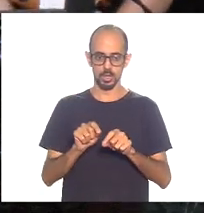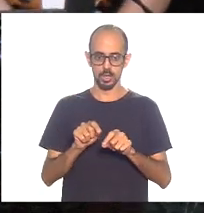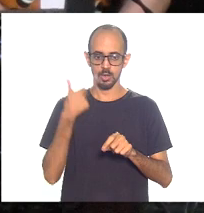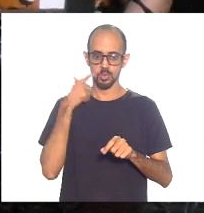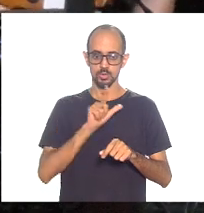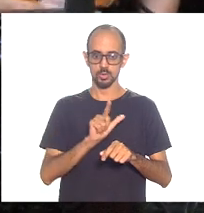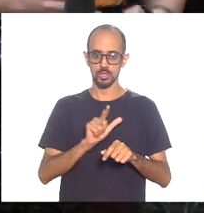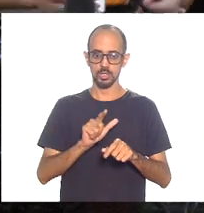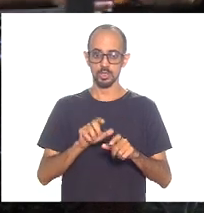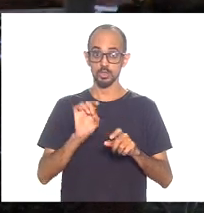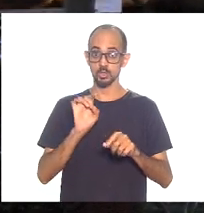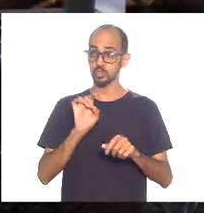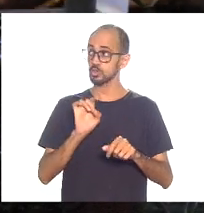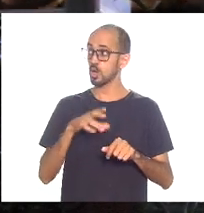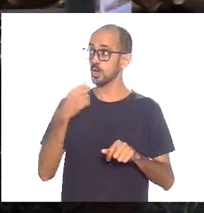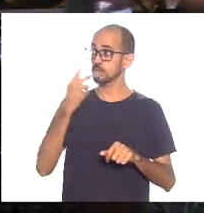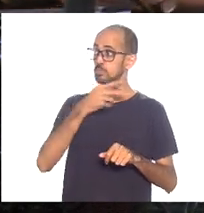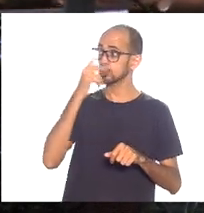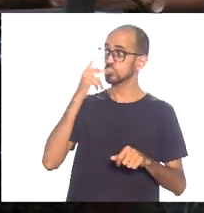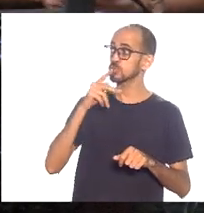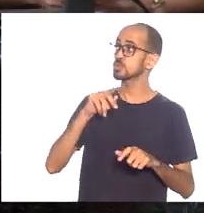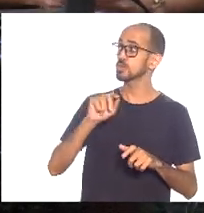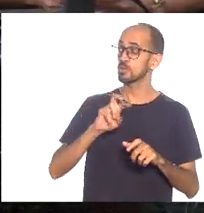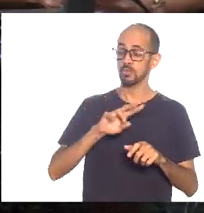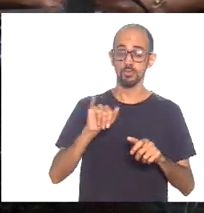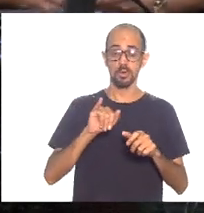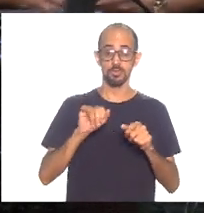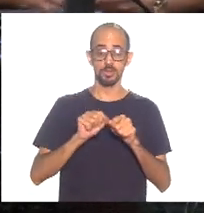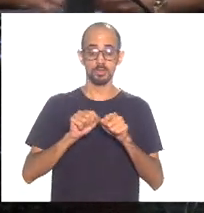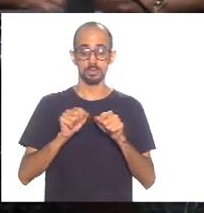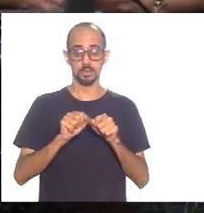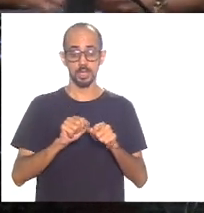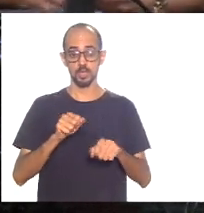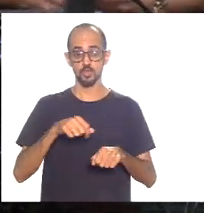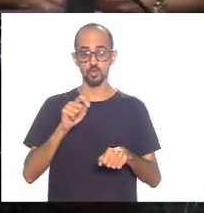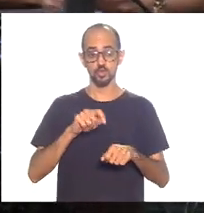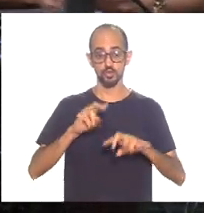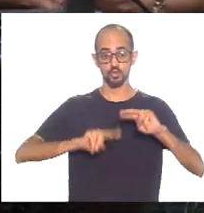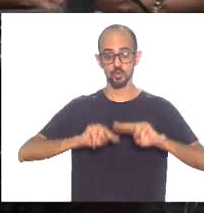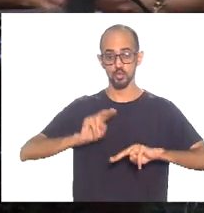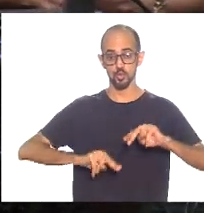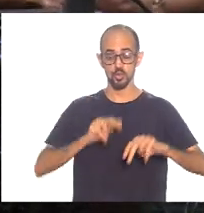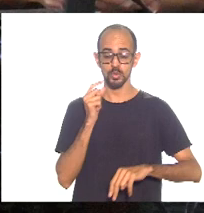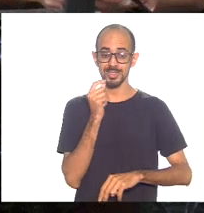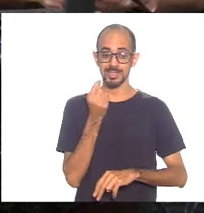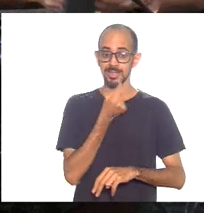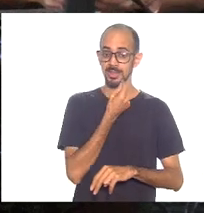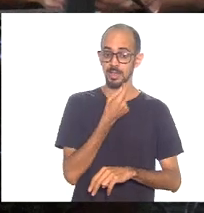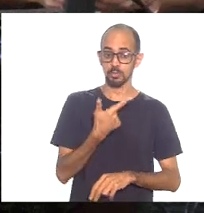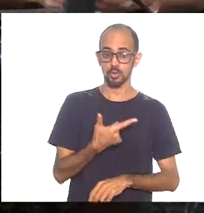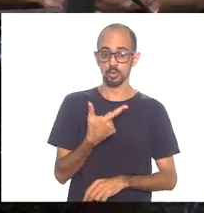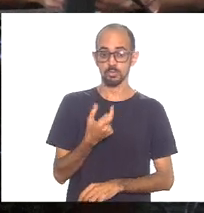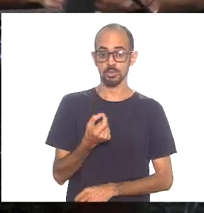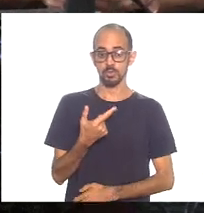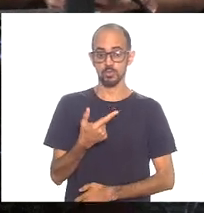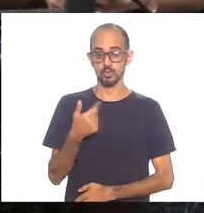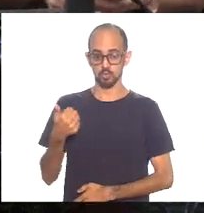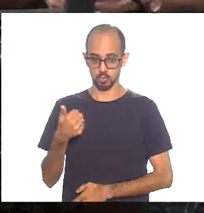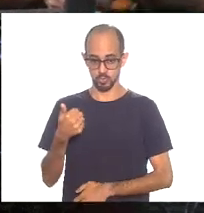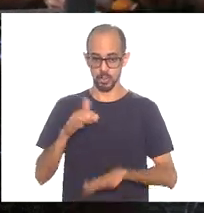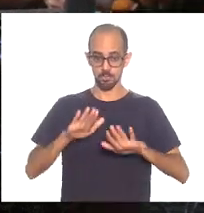quem vai ao leilão no próximo junho e setembro de 2021 de energia. Aí